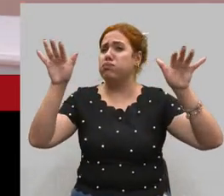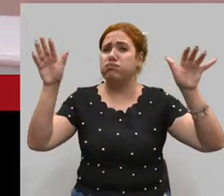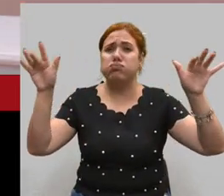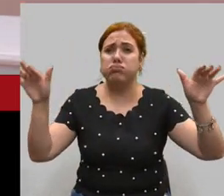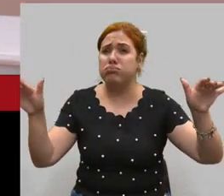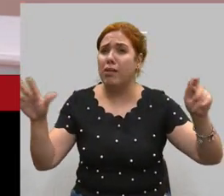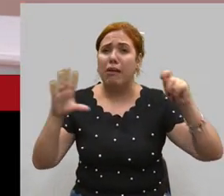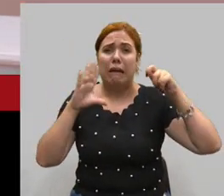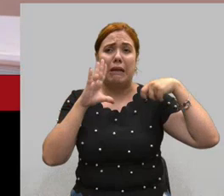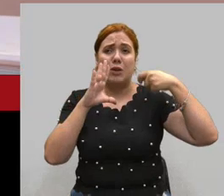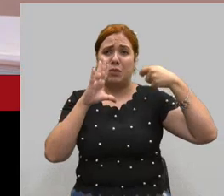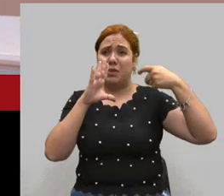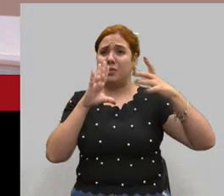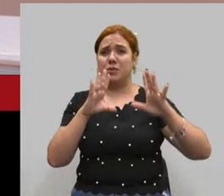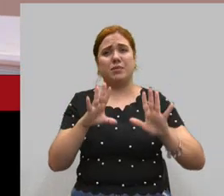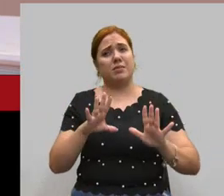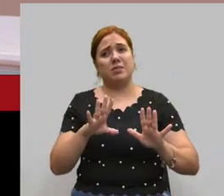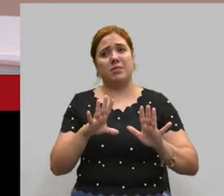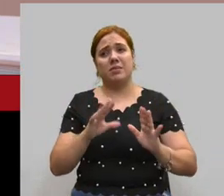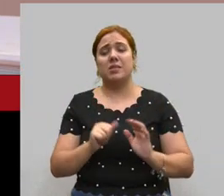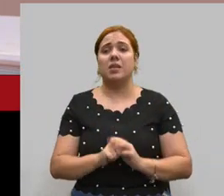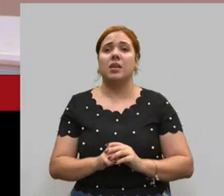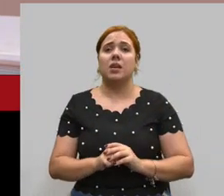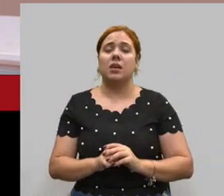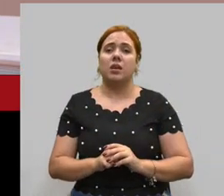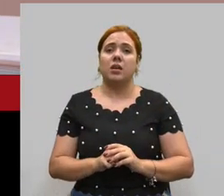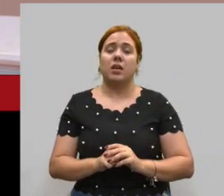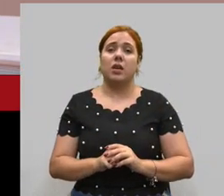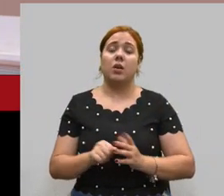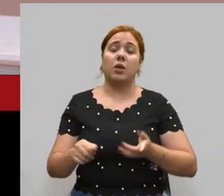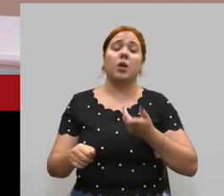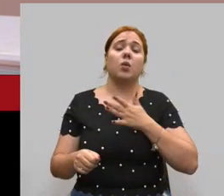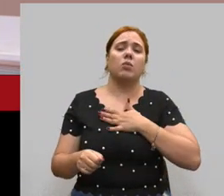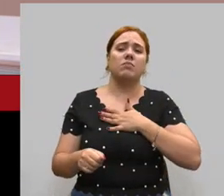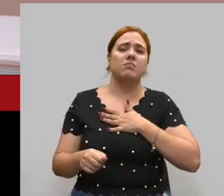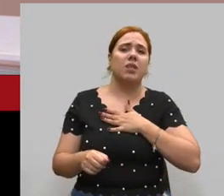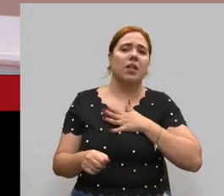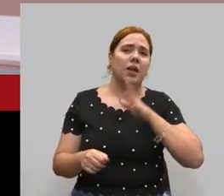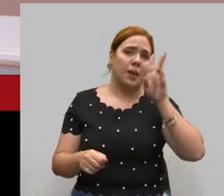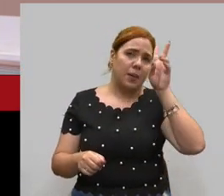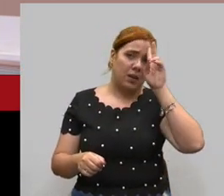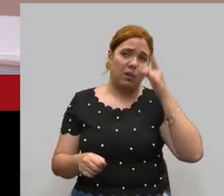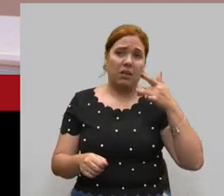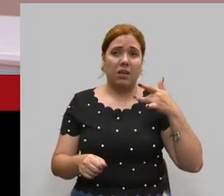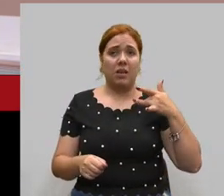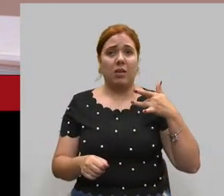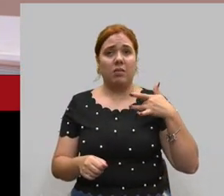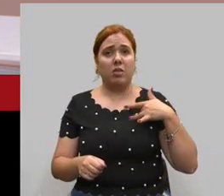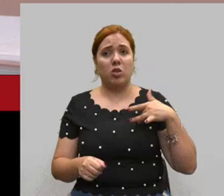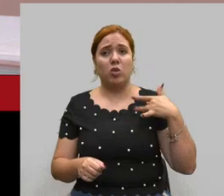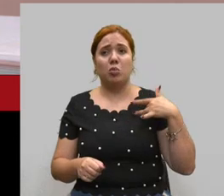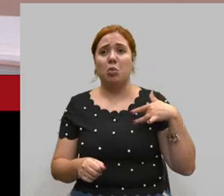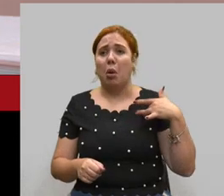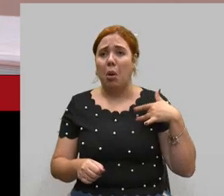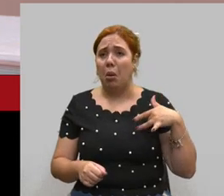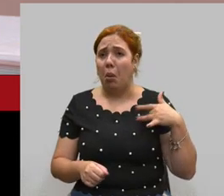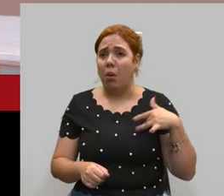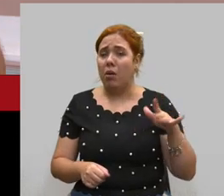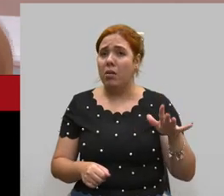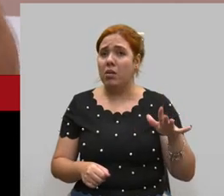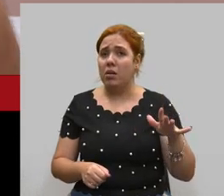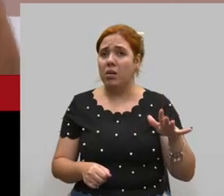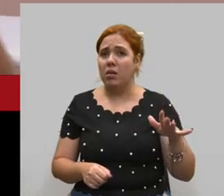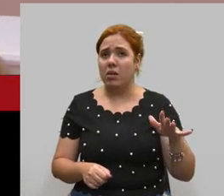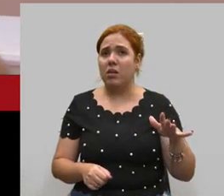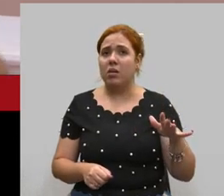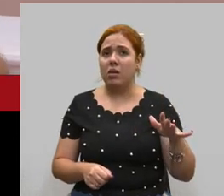cena mas eu eu gosto de dizer o seguinte é o único momento de pena nas minhas falas eu quero que fique naquele momento que eu estava no